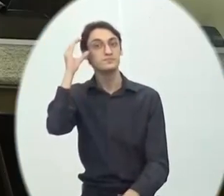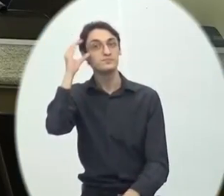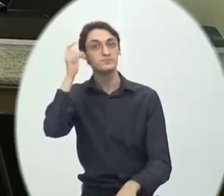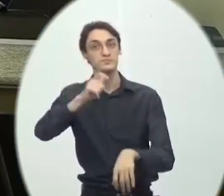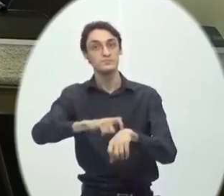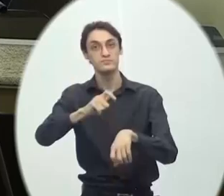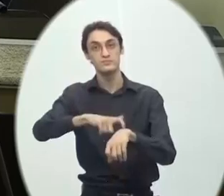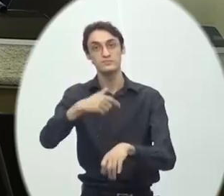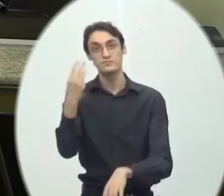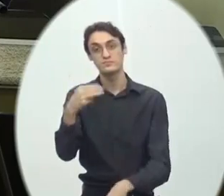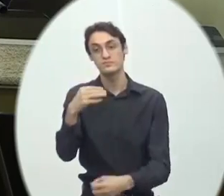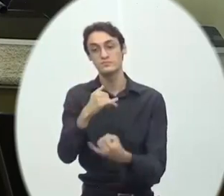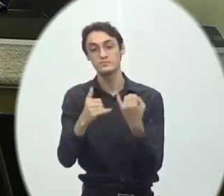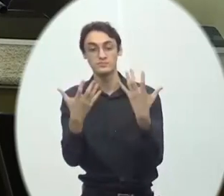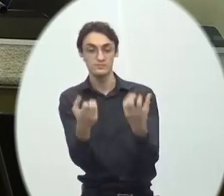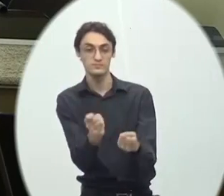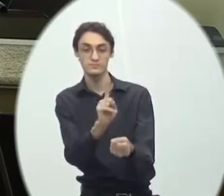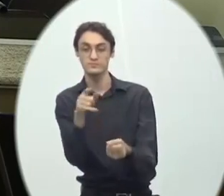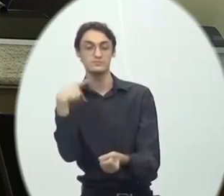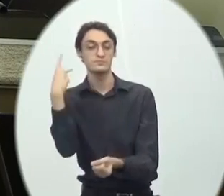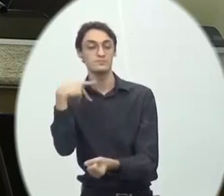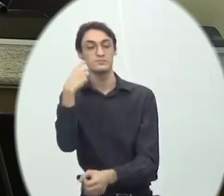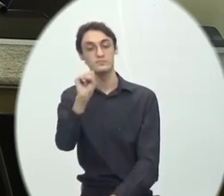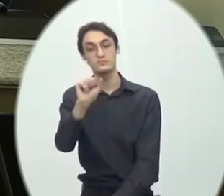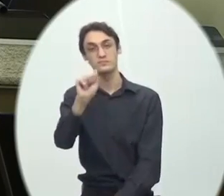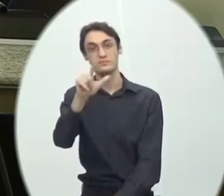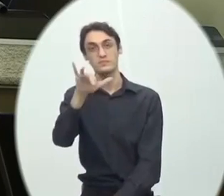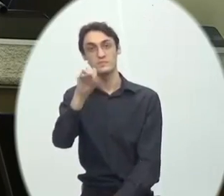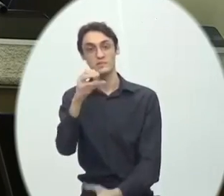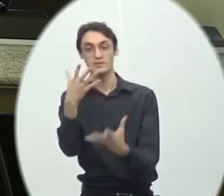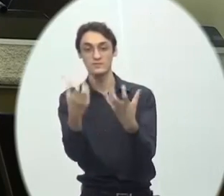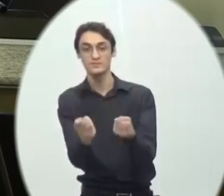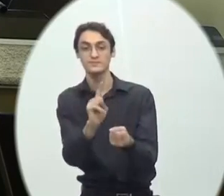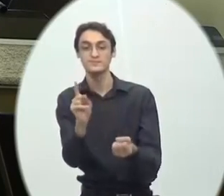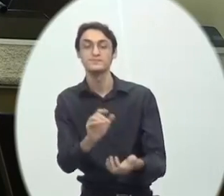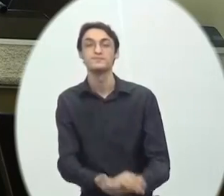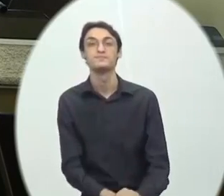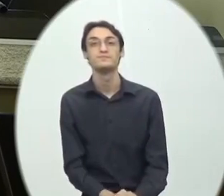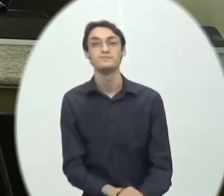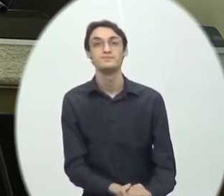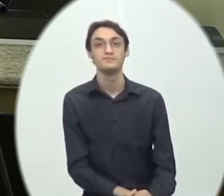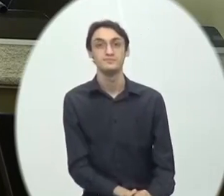Nascimento. Declina. Com a palavra, vereador Salésio Lima. Declina.